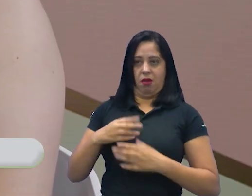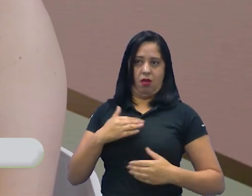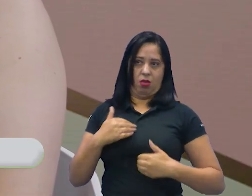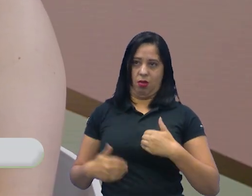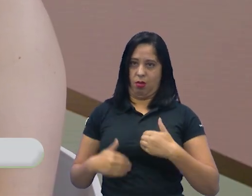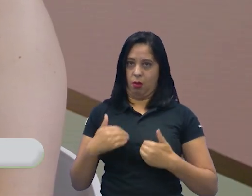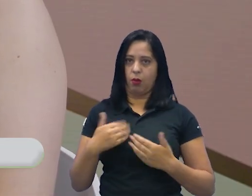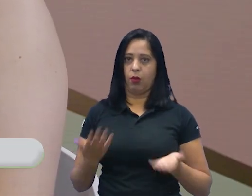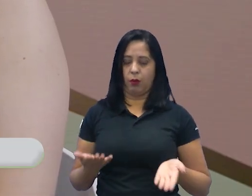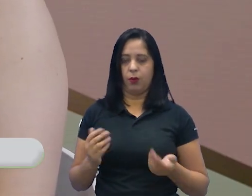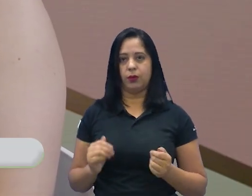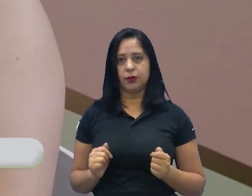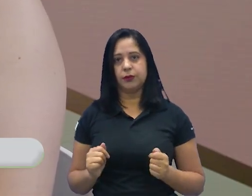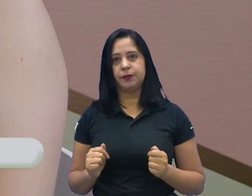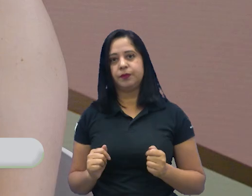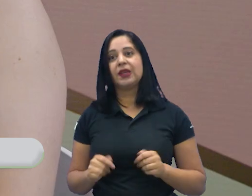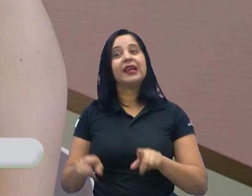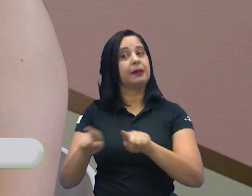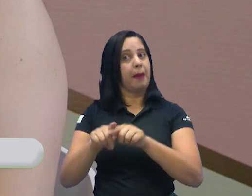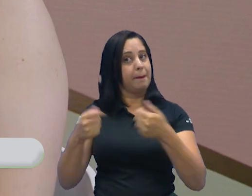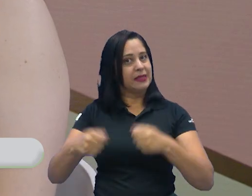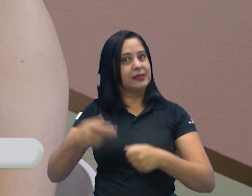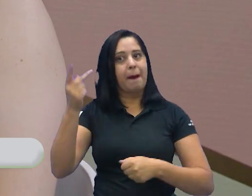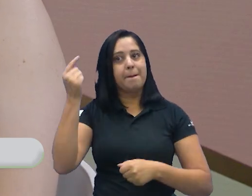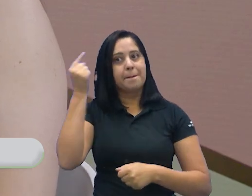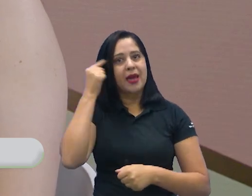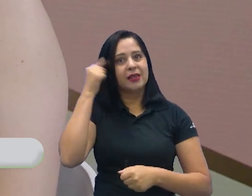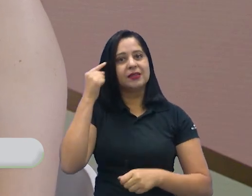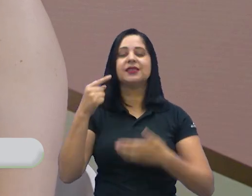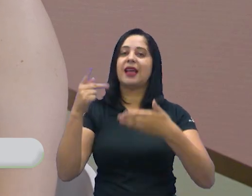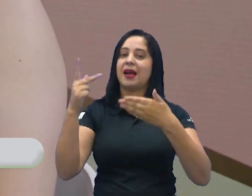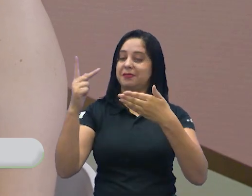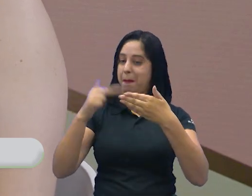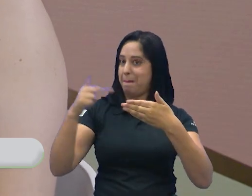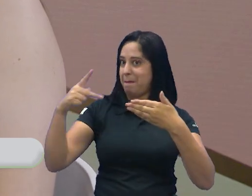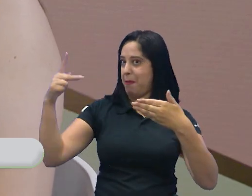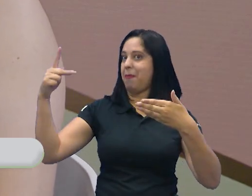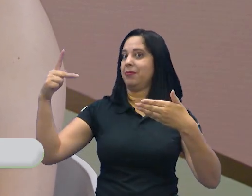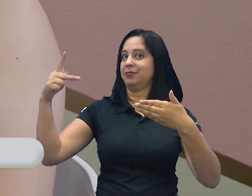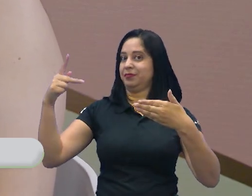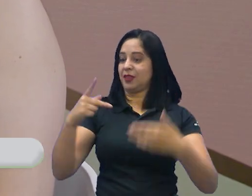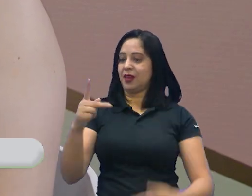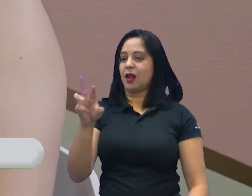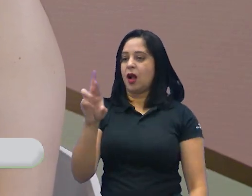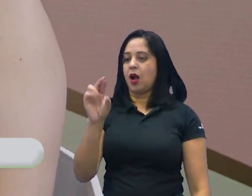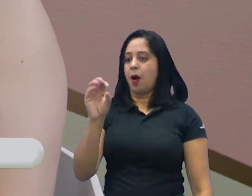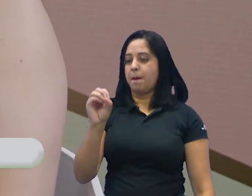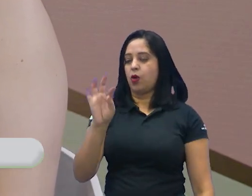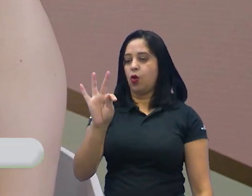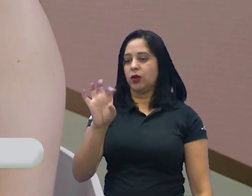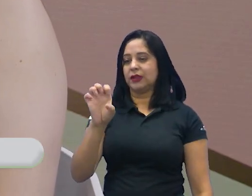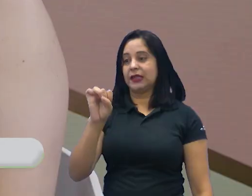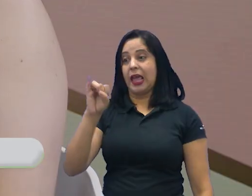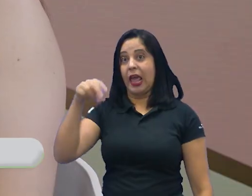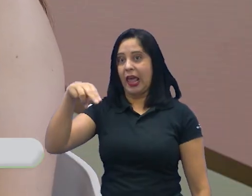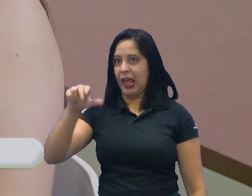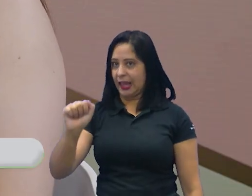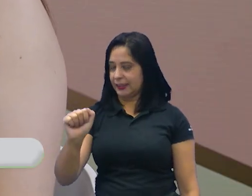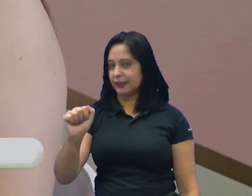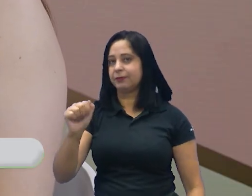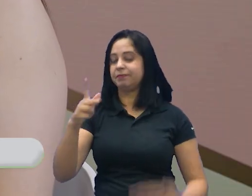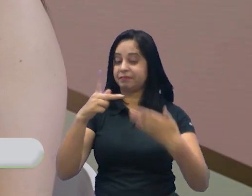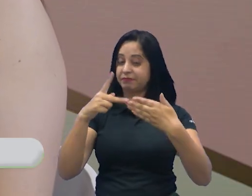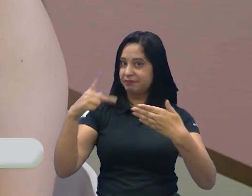na parte proteica, que é o auge do momento, né? A gente está nessa fase de geração proteína.